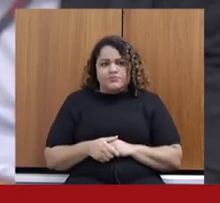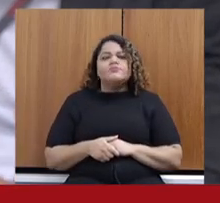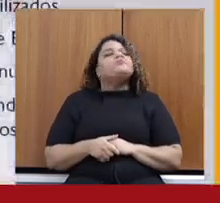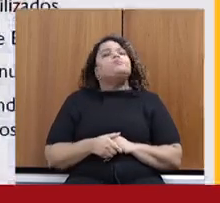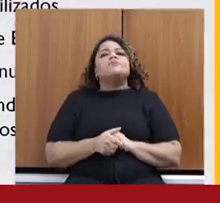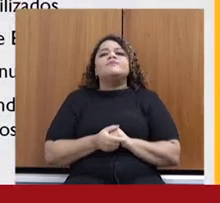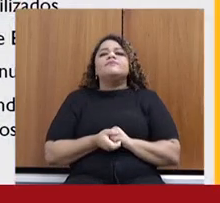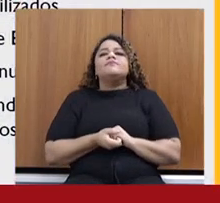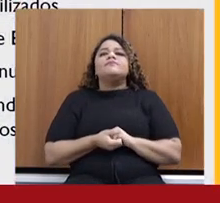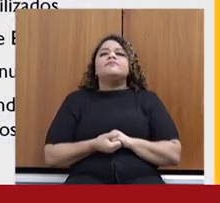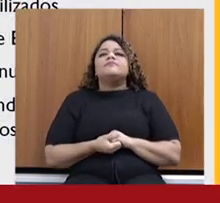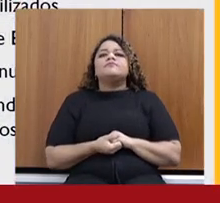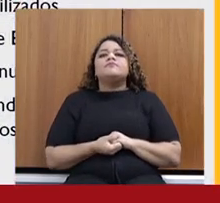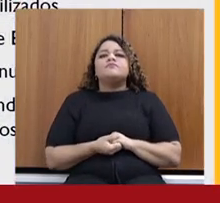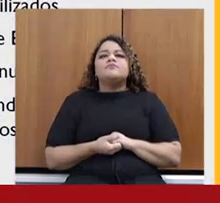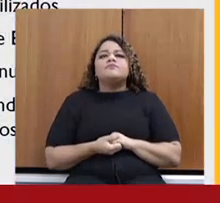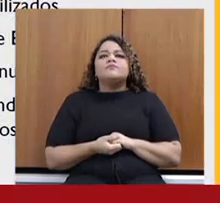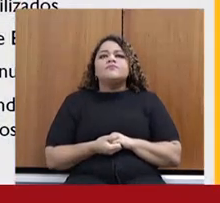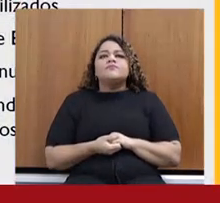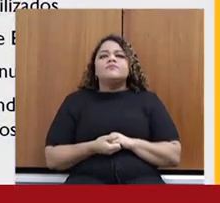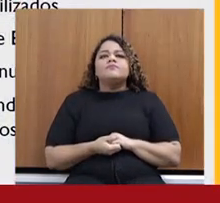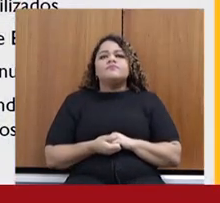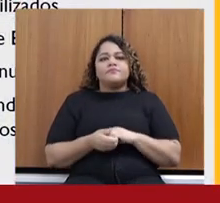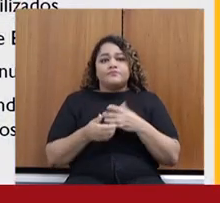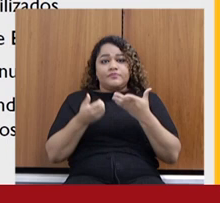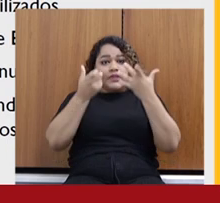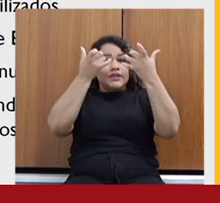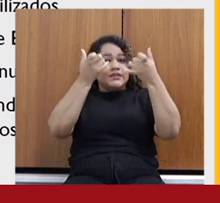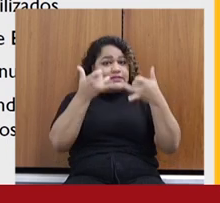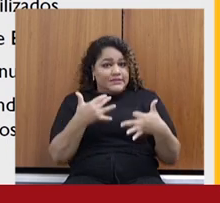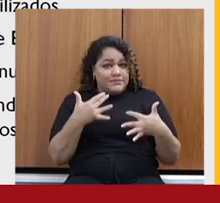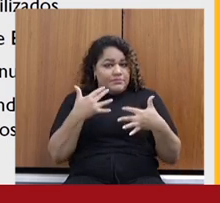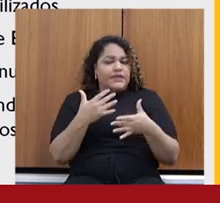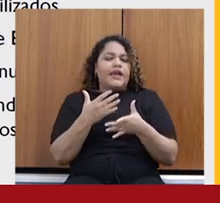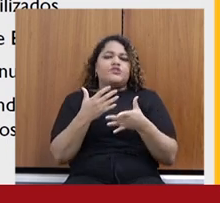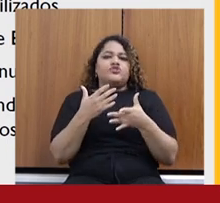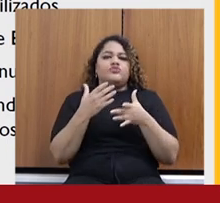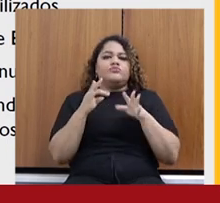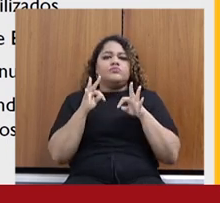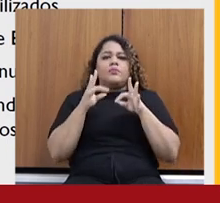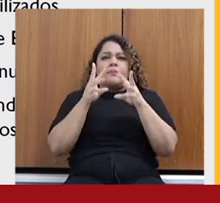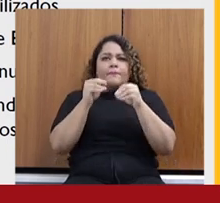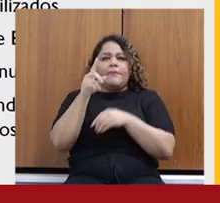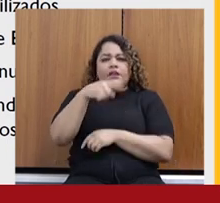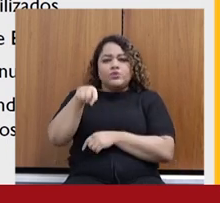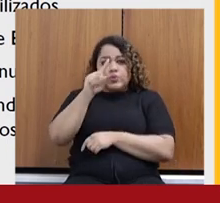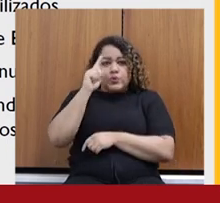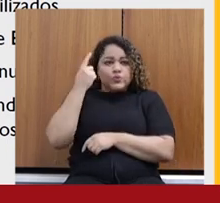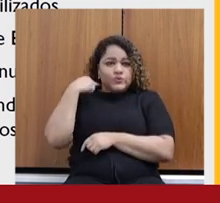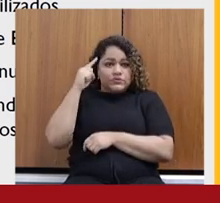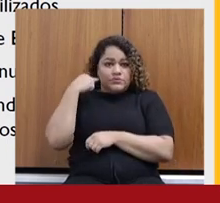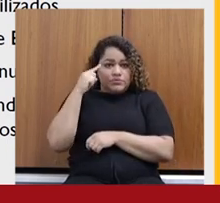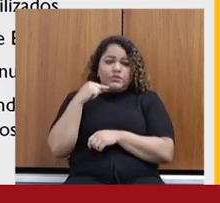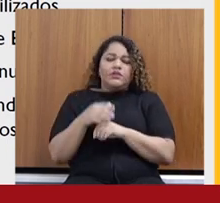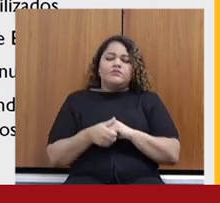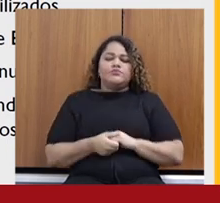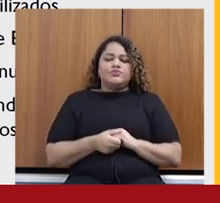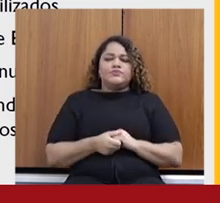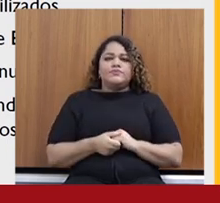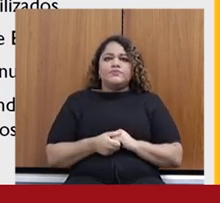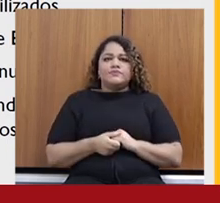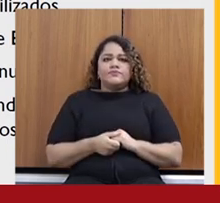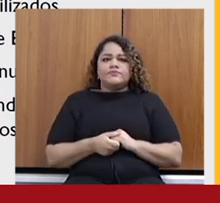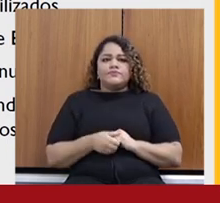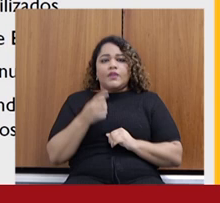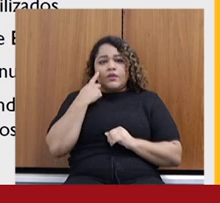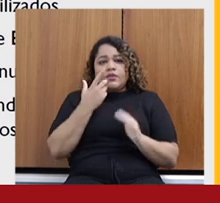Aqui, mais em tom explicativo para todos os deputados, nós criamos pela Secretaria